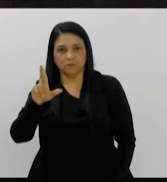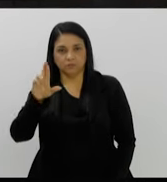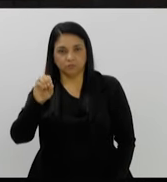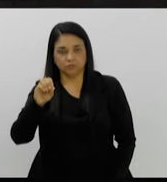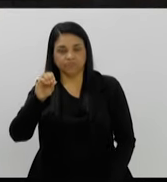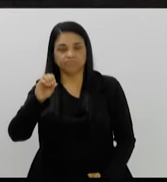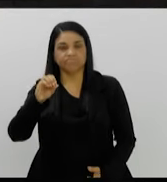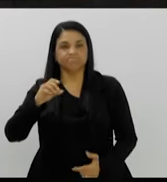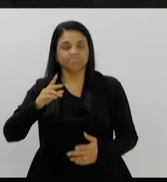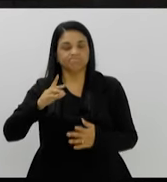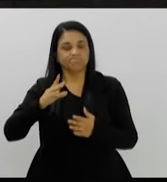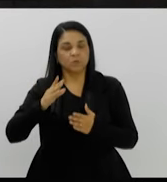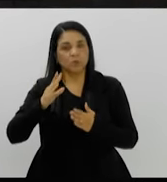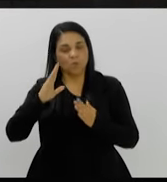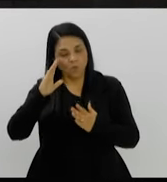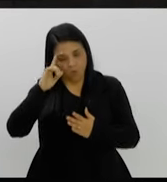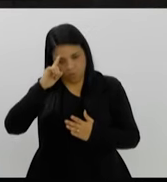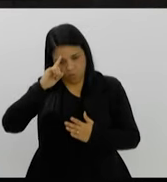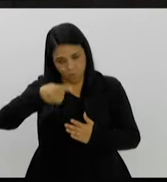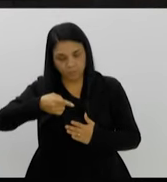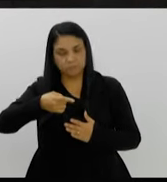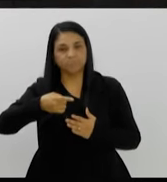Defesa Civil por diversos